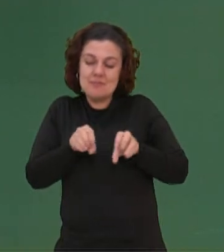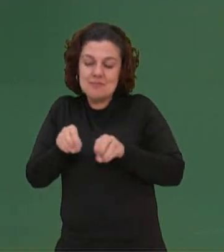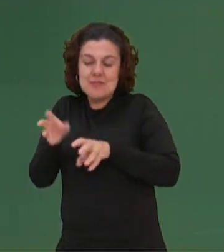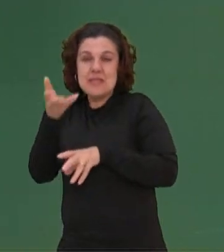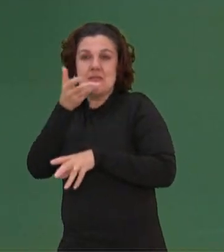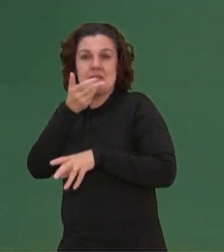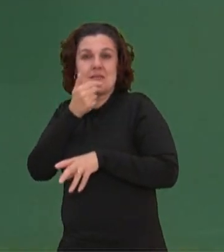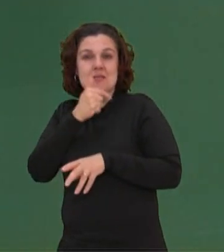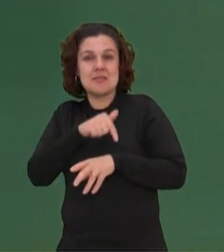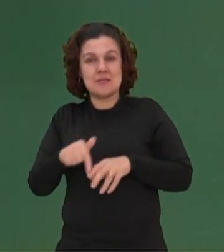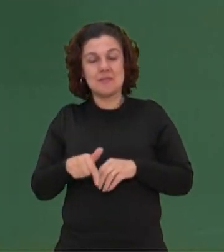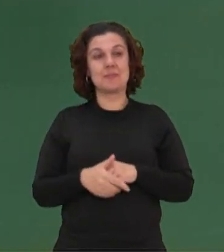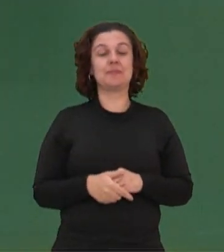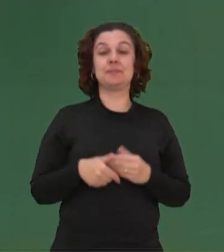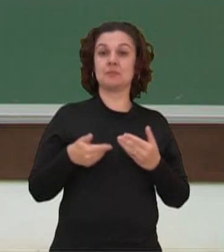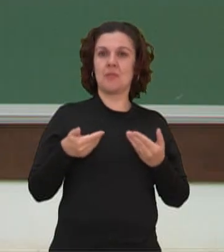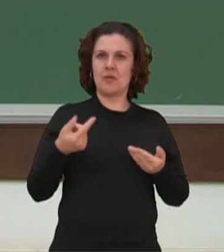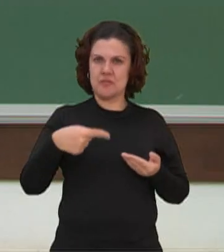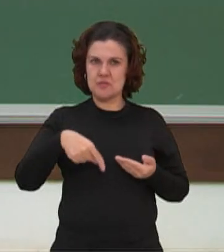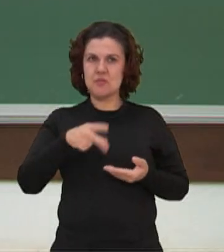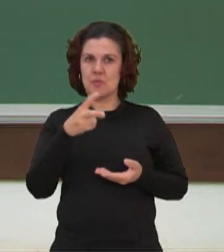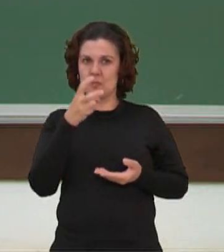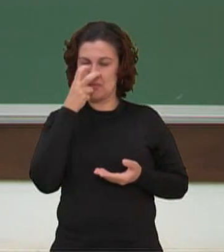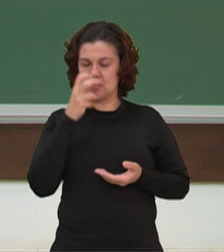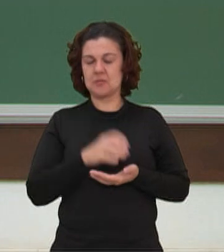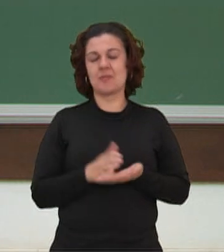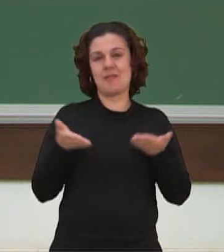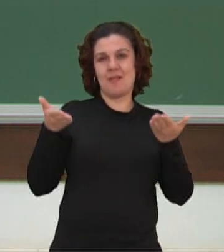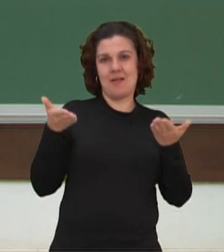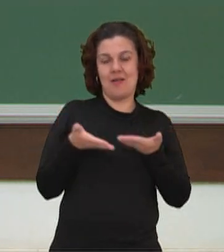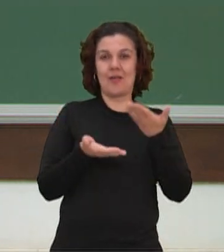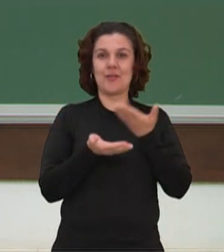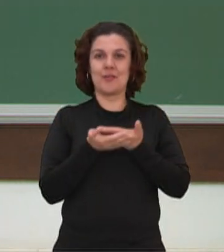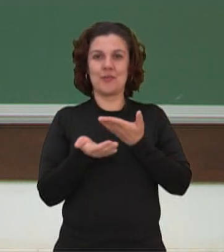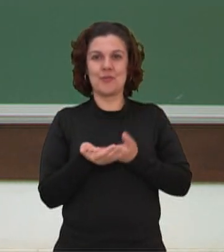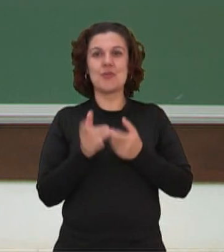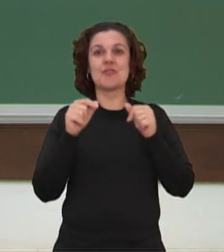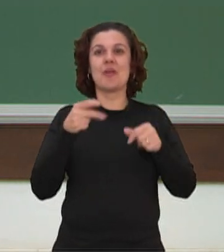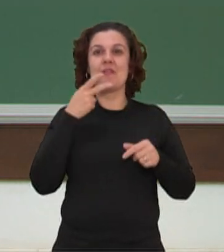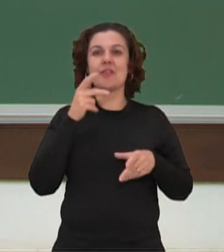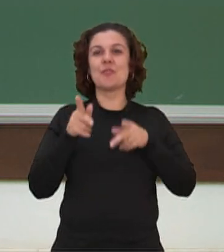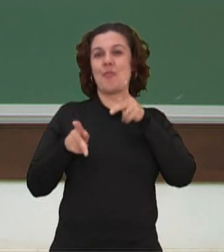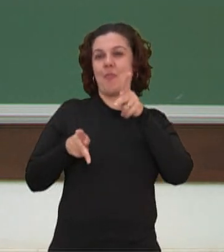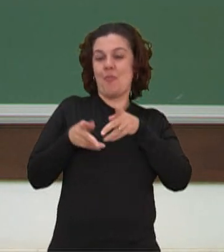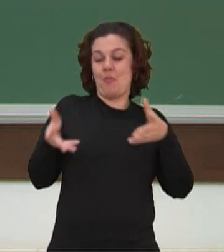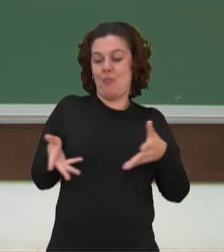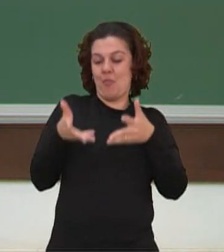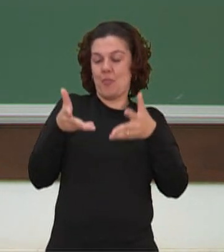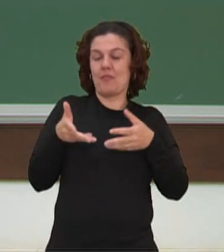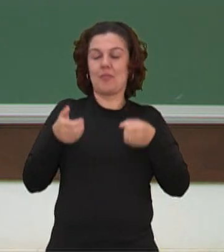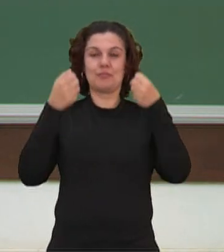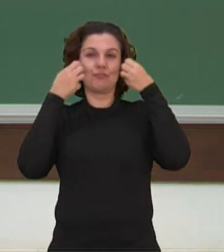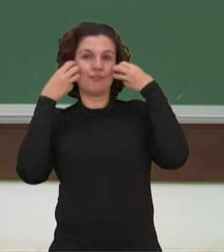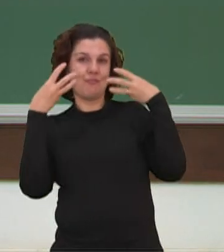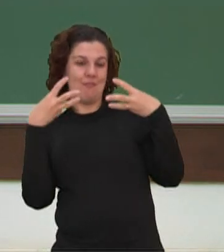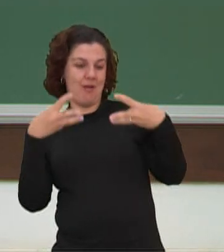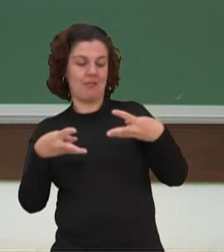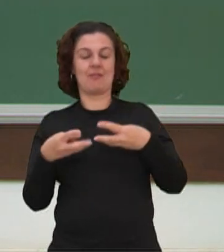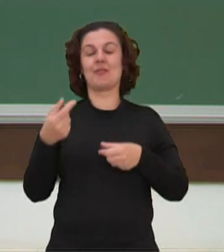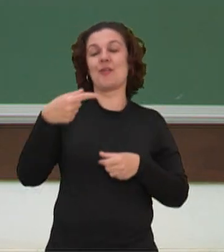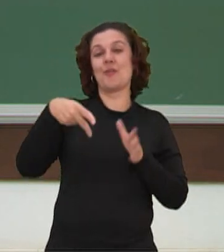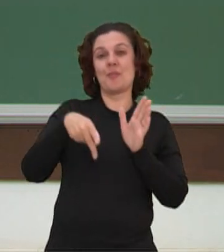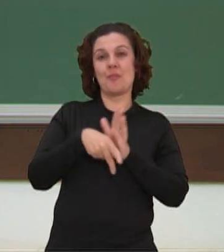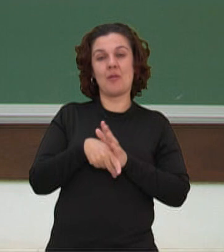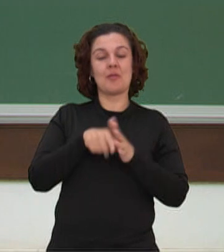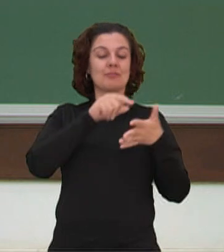nossas crianças. Então, você já percebeu que na aula de hoje vamos falar sobre populismo, sobre propaganda, sobre esses